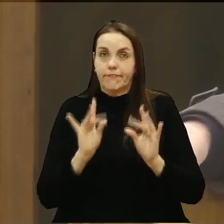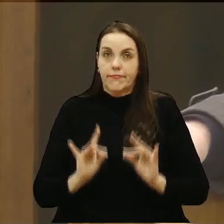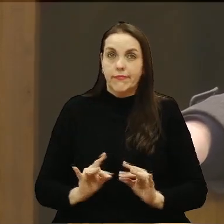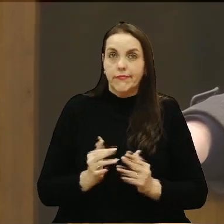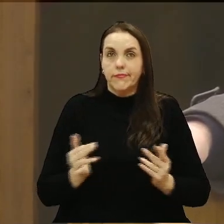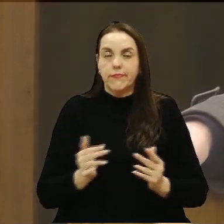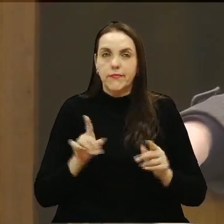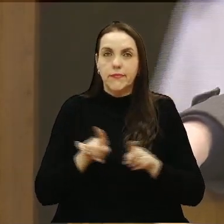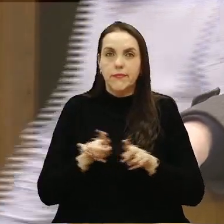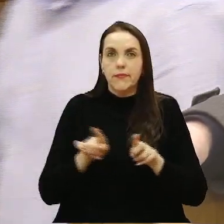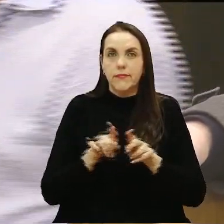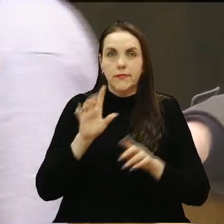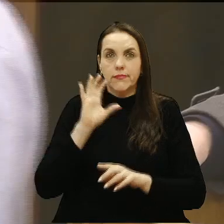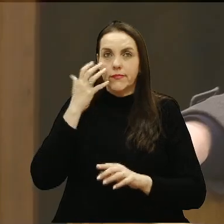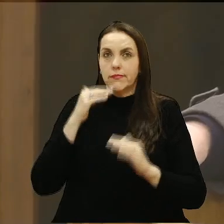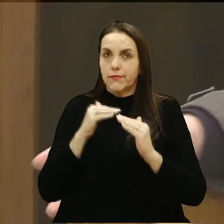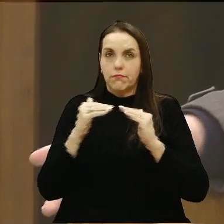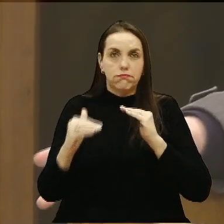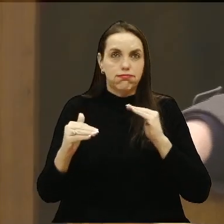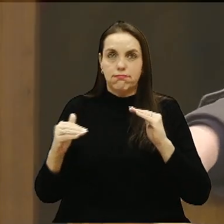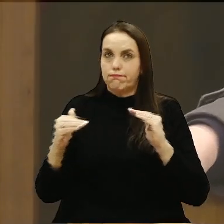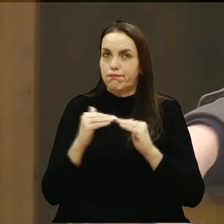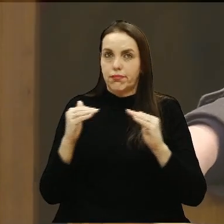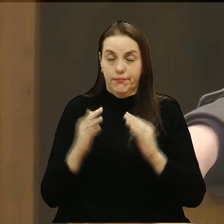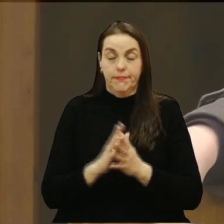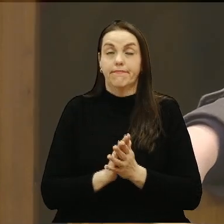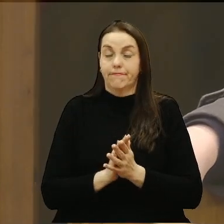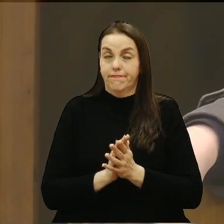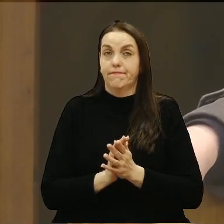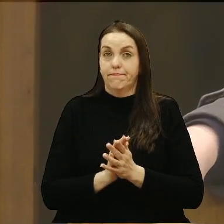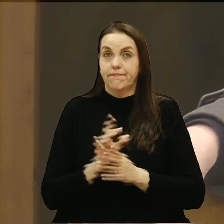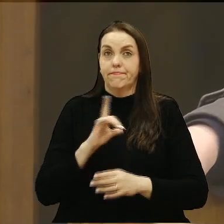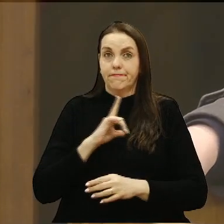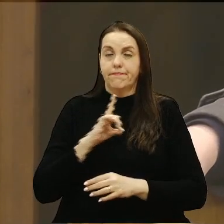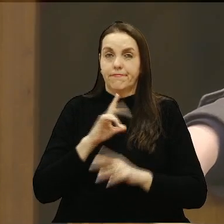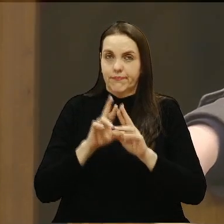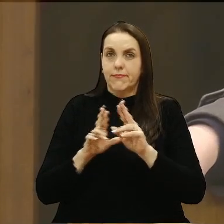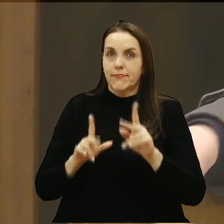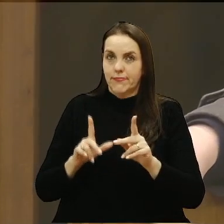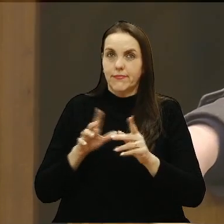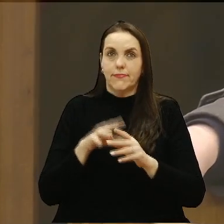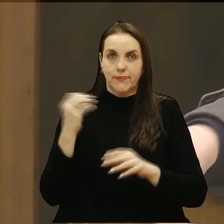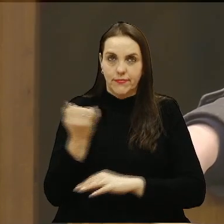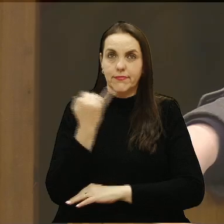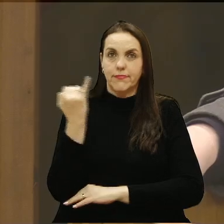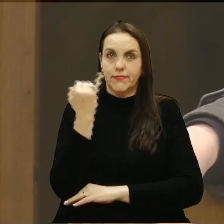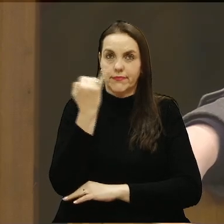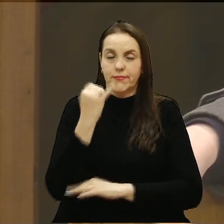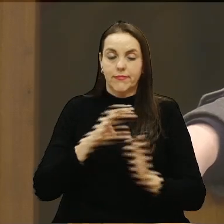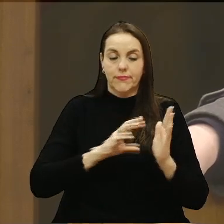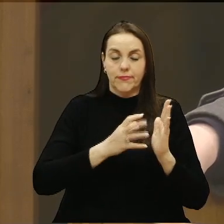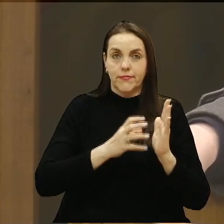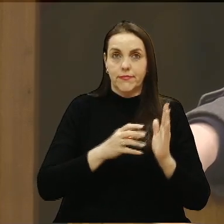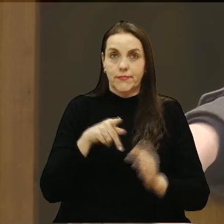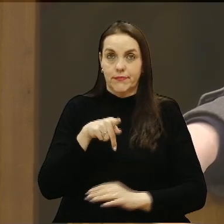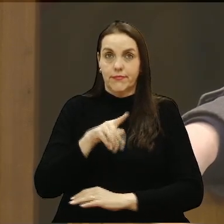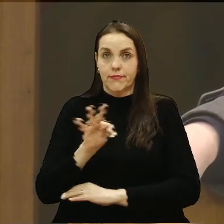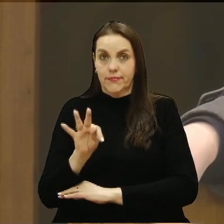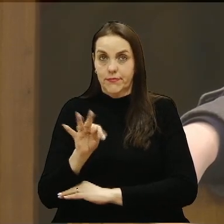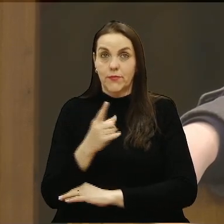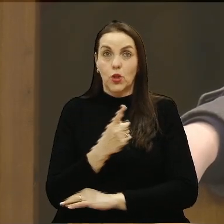vai causar grandes divergências. Nós tivemos uma diferença relativamente grande dentro da bancada do Partido dos Trabalhadores, né,